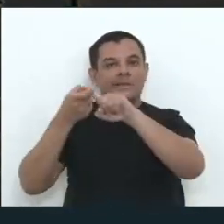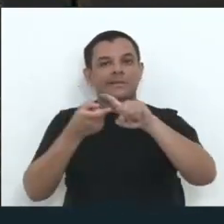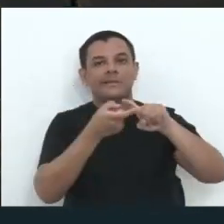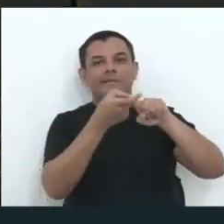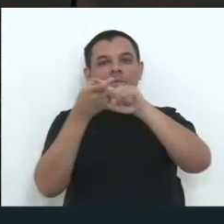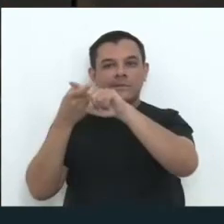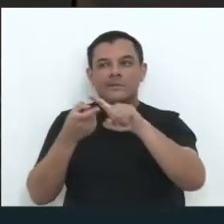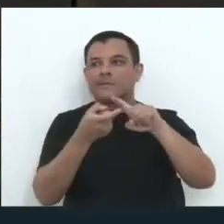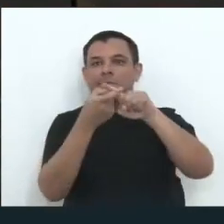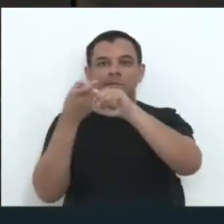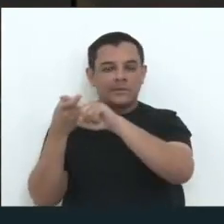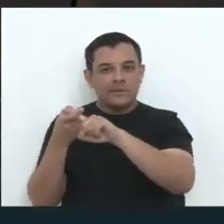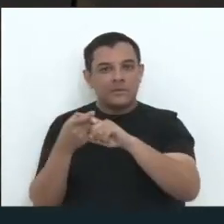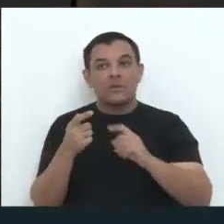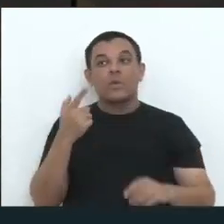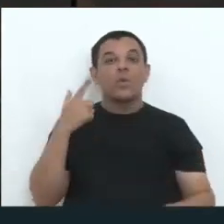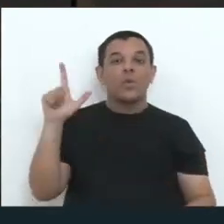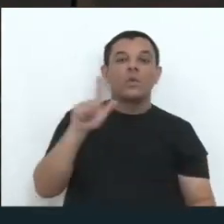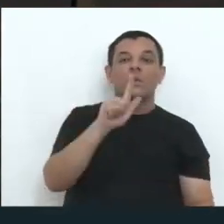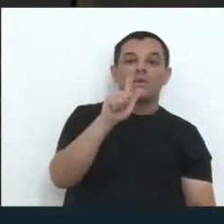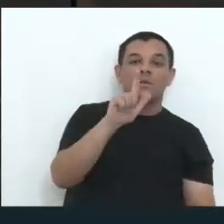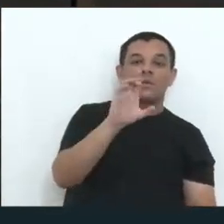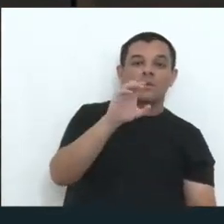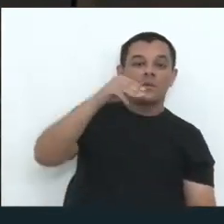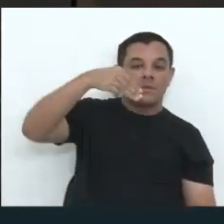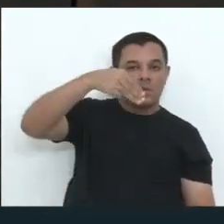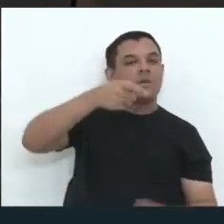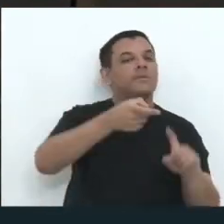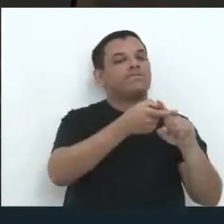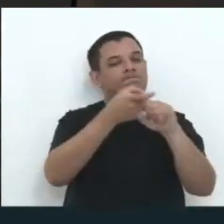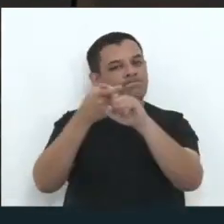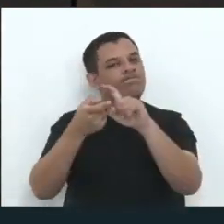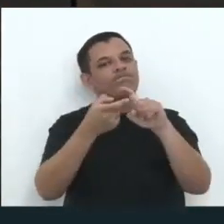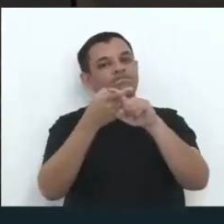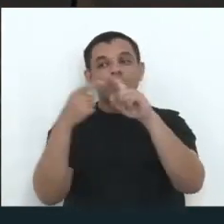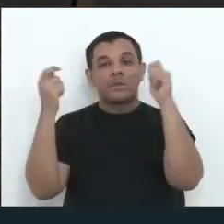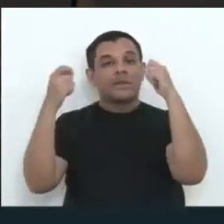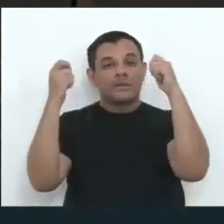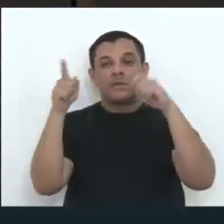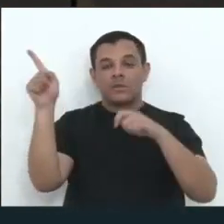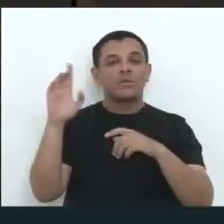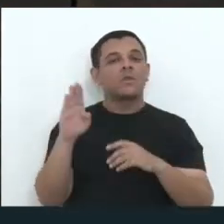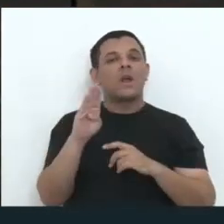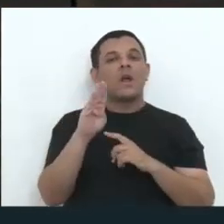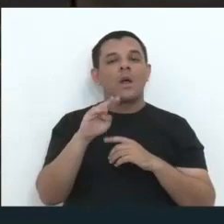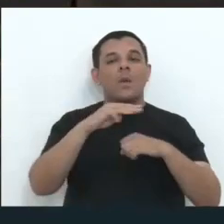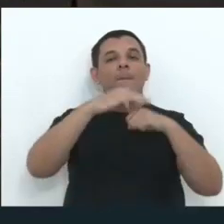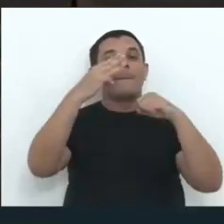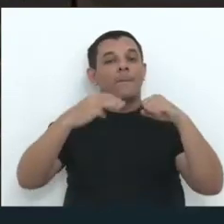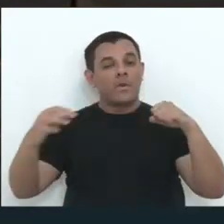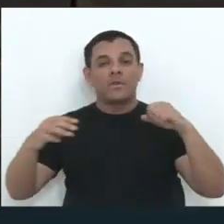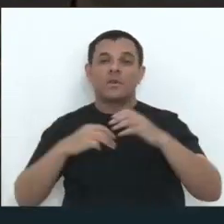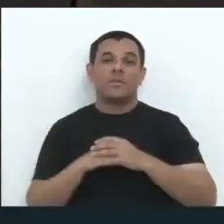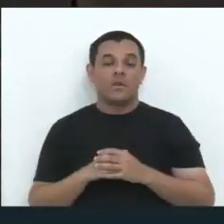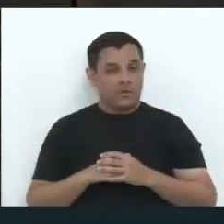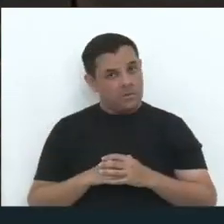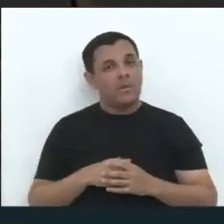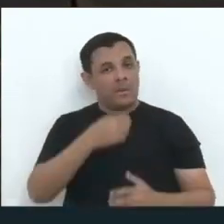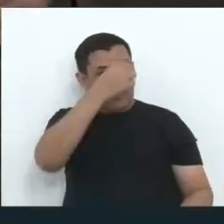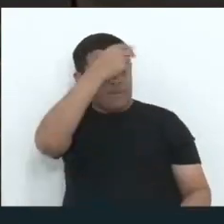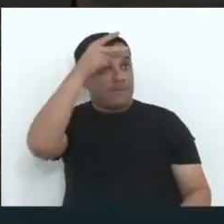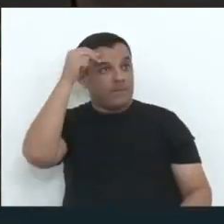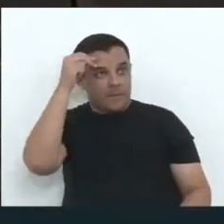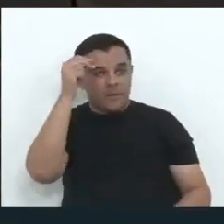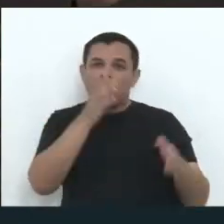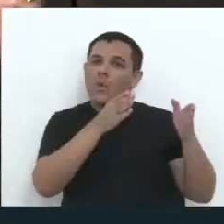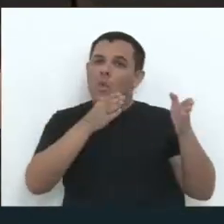que tava visitando um evento que tava tendo lá no Bosque Maia. Só que o evento era organizado pela prefeitura. A prefeitura organiza um